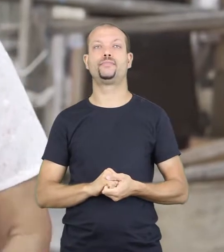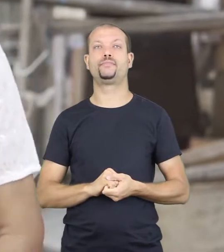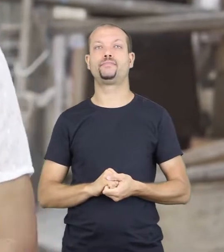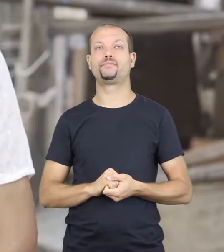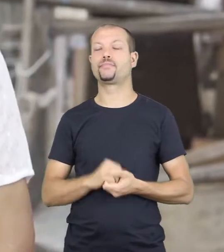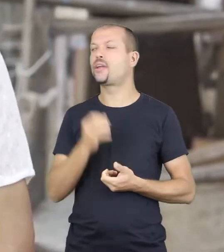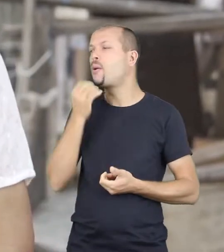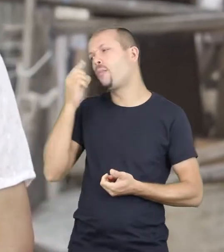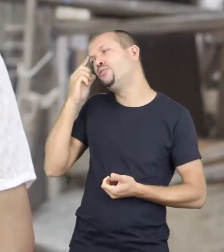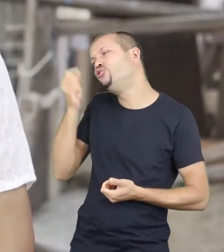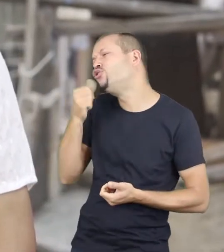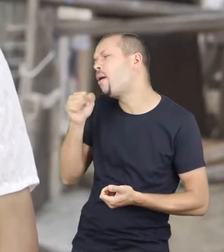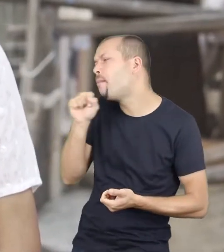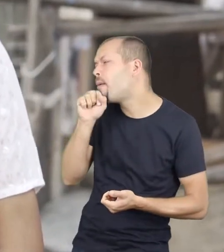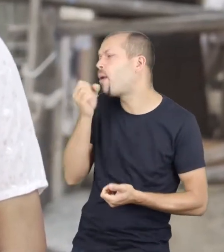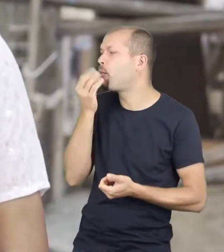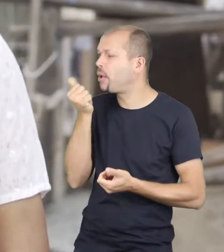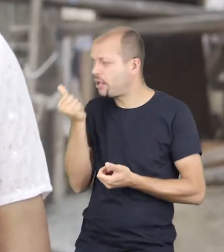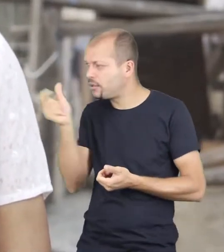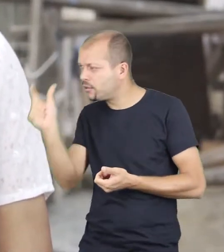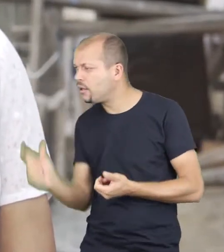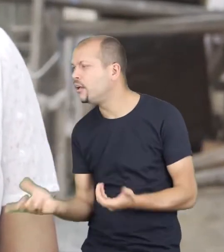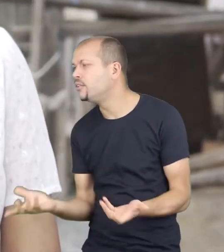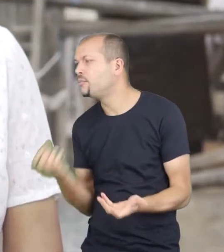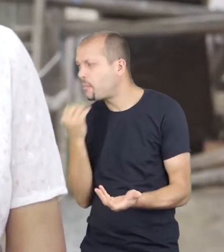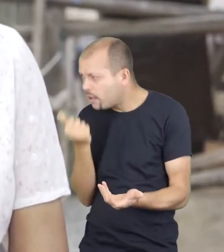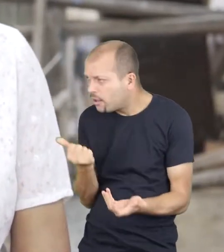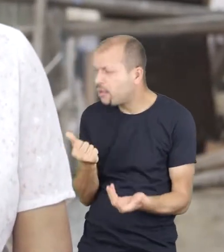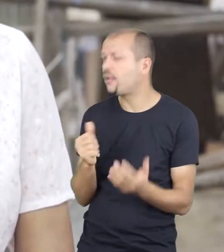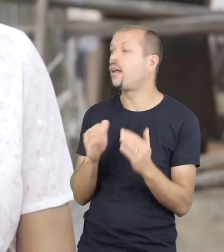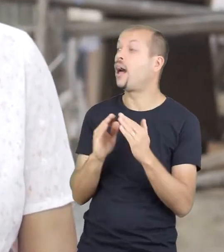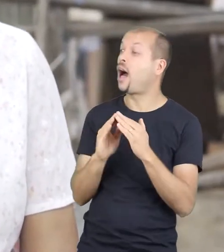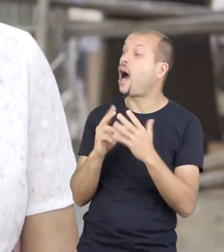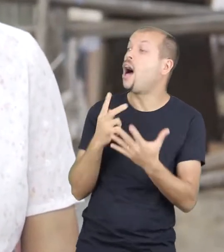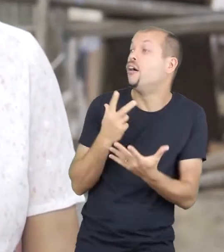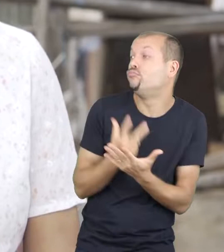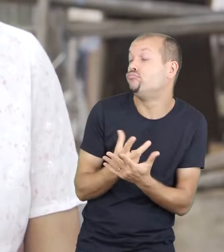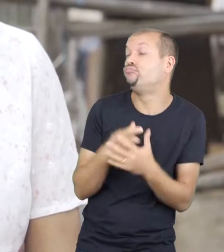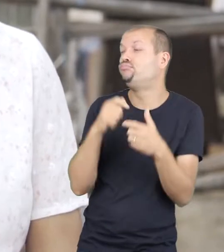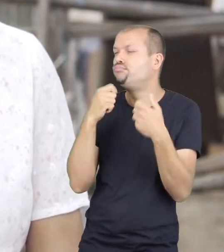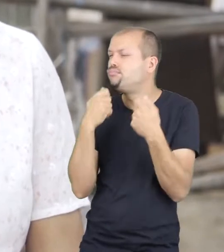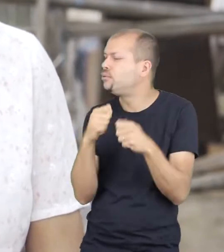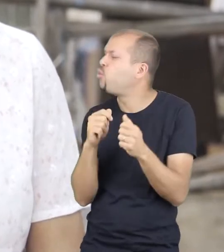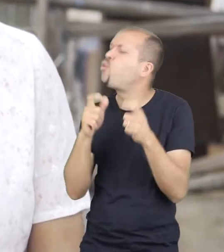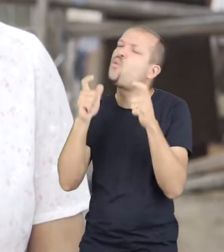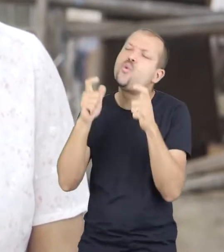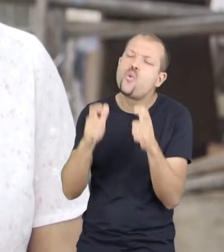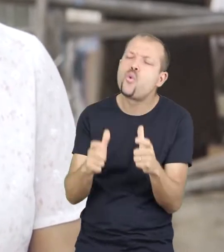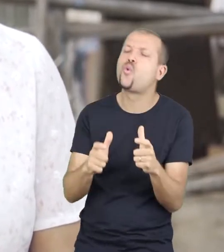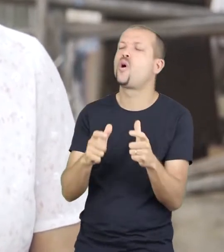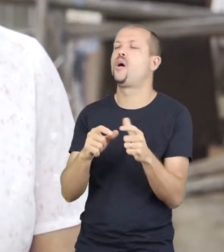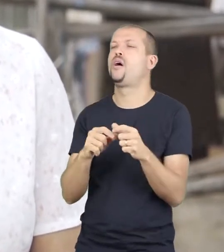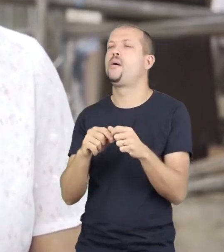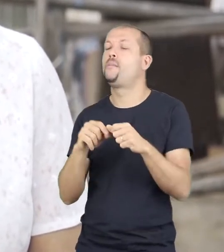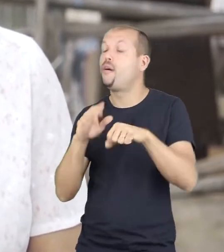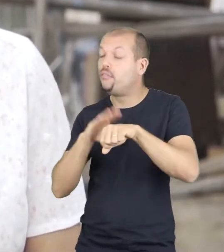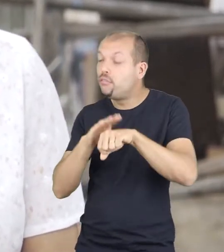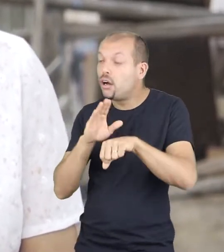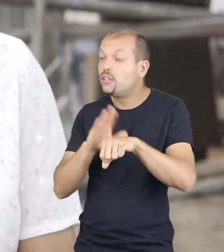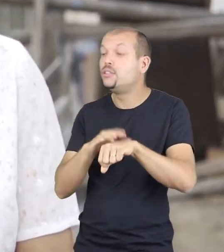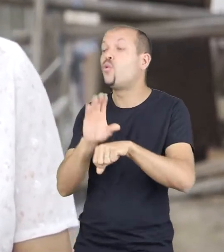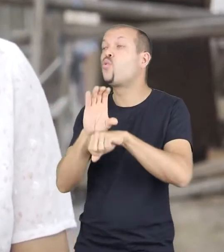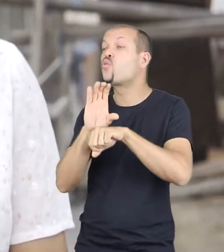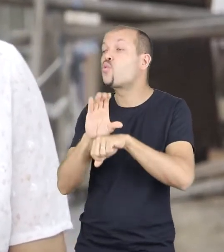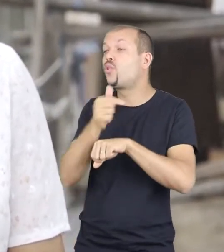Bom dia, mãezinha. Tudo bem com a senhora? Nossa igreja está precisando muito de um local para realizar umas